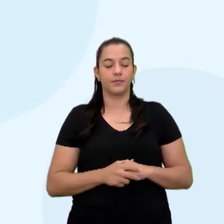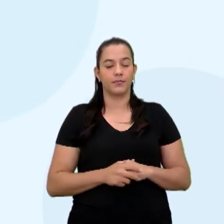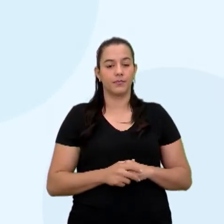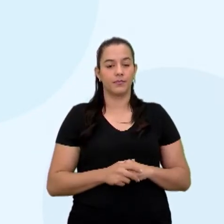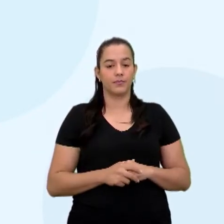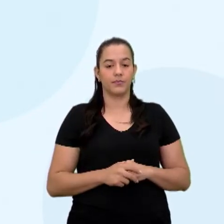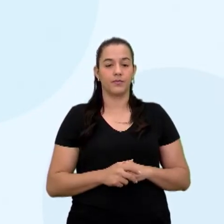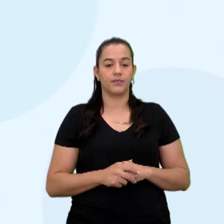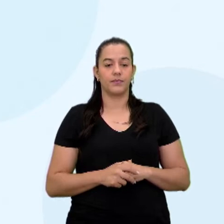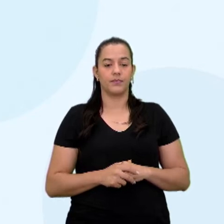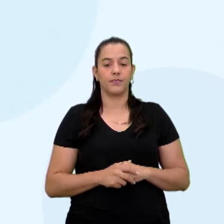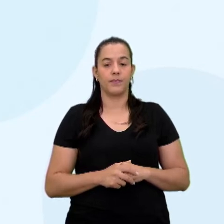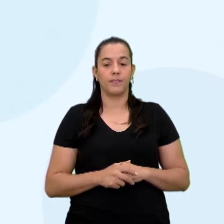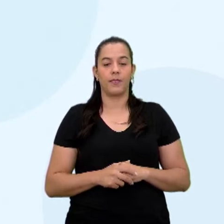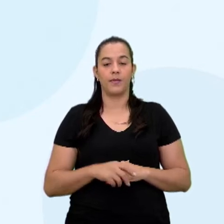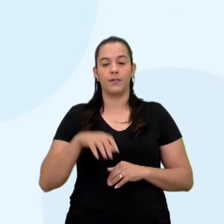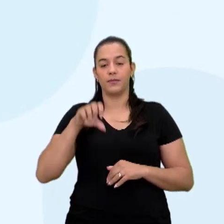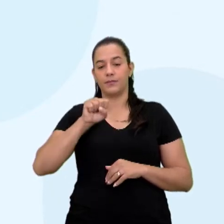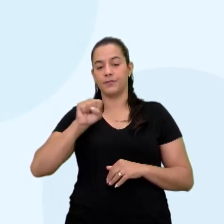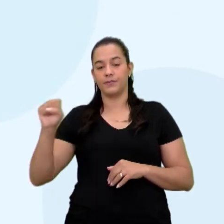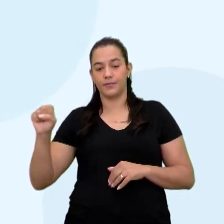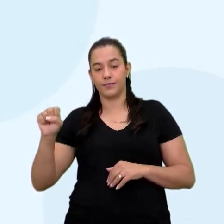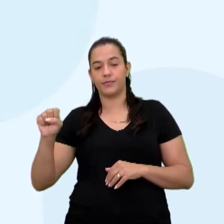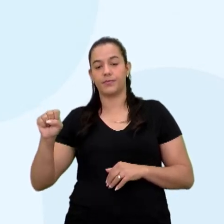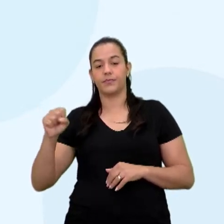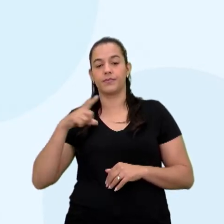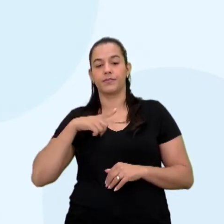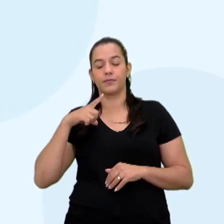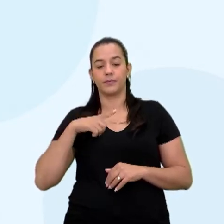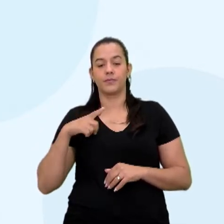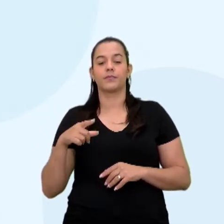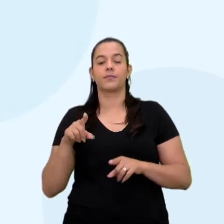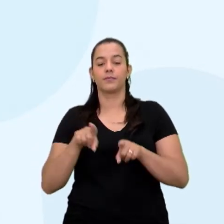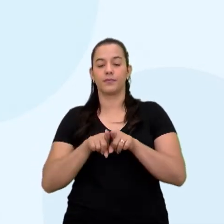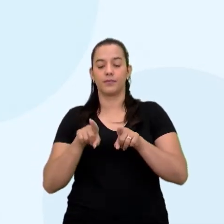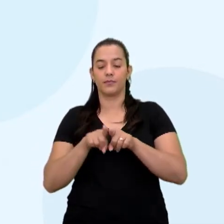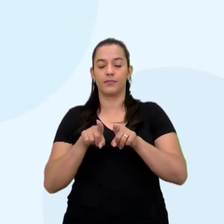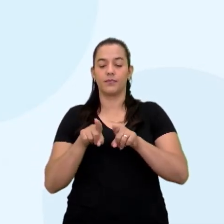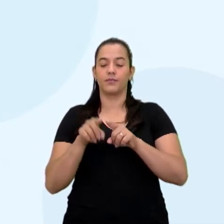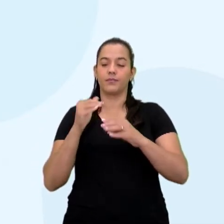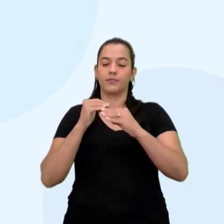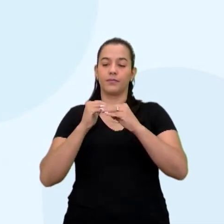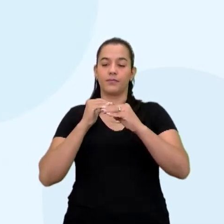24.612 reais. O Sul, de R$ 51.030, foi para R$